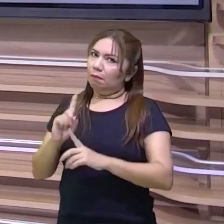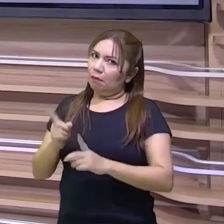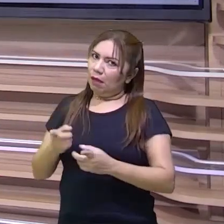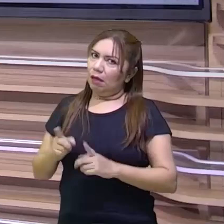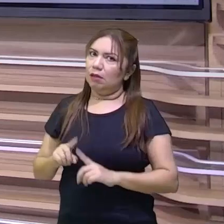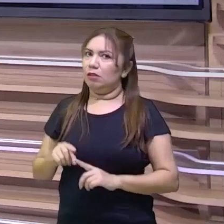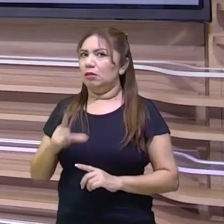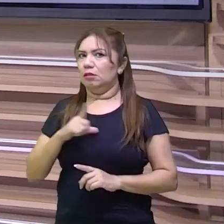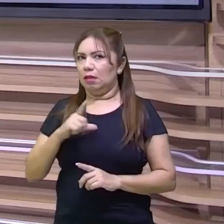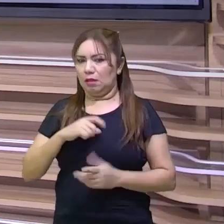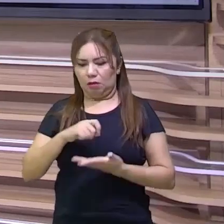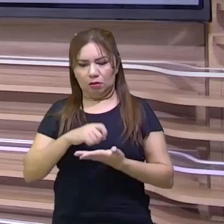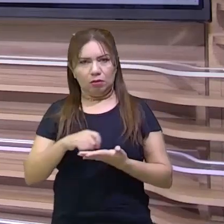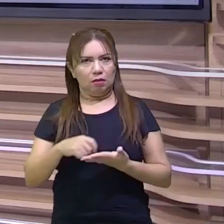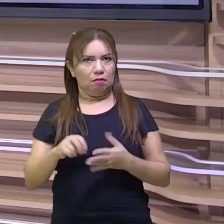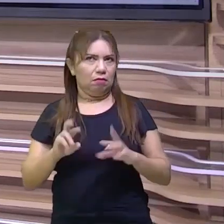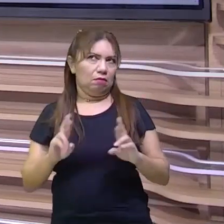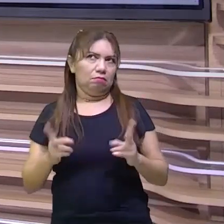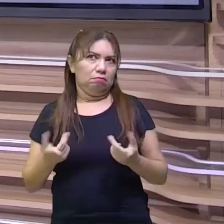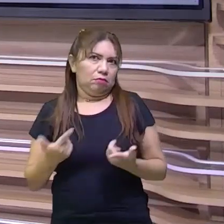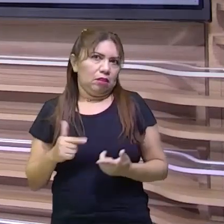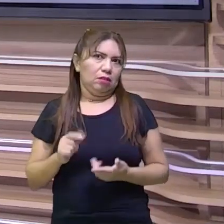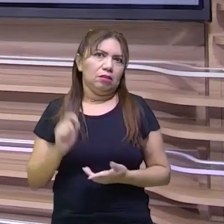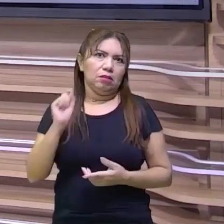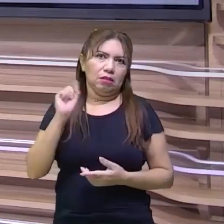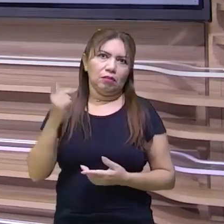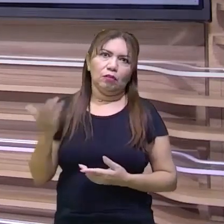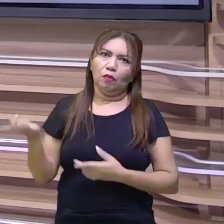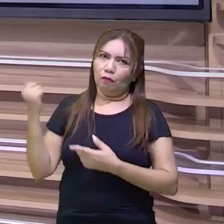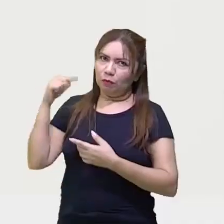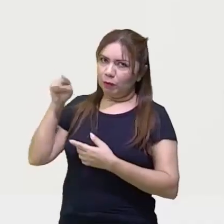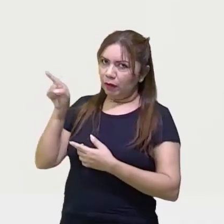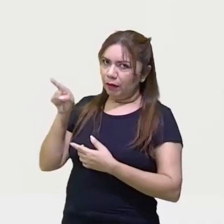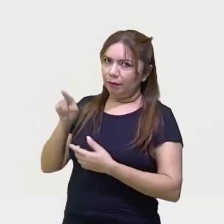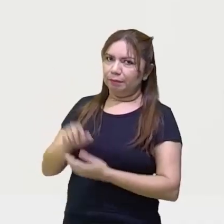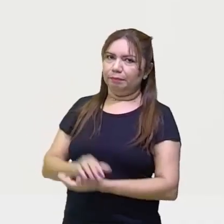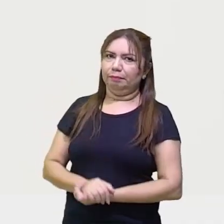acentuada. Mas isso não quer dizer que ela não é tônica, tá bom? Vamos para cá.